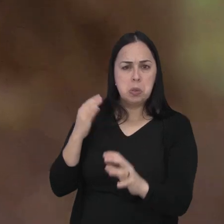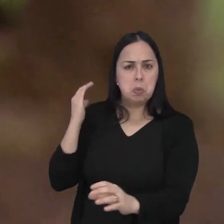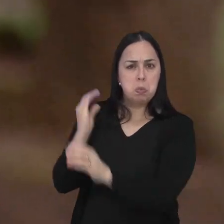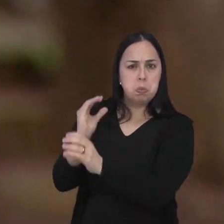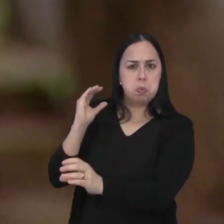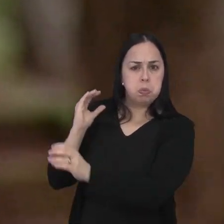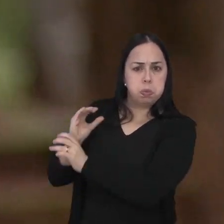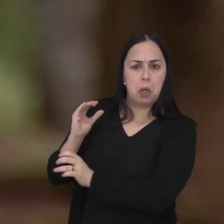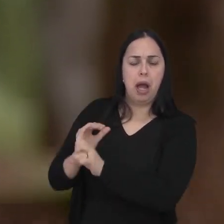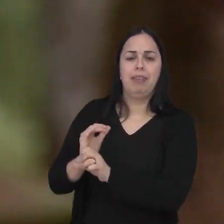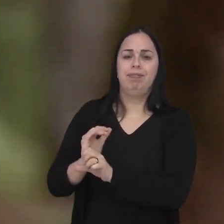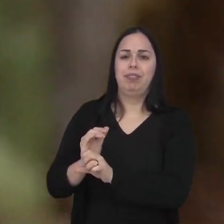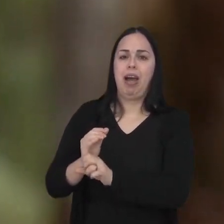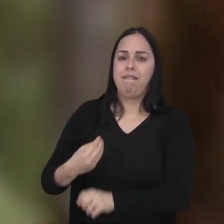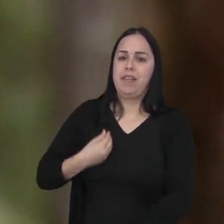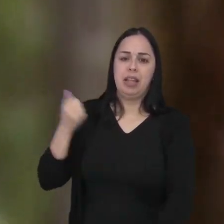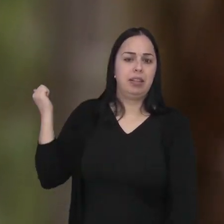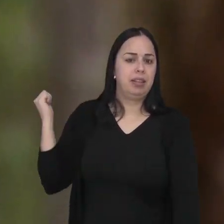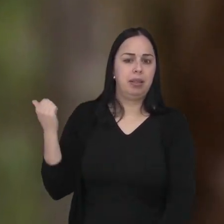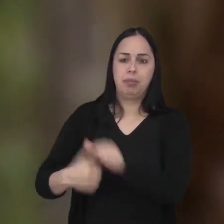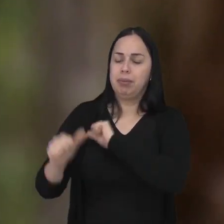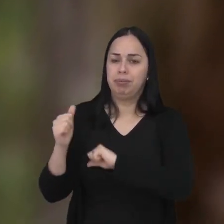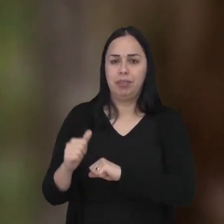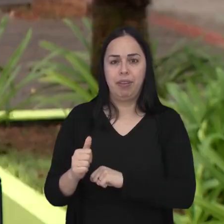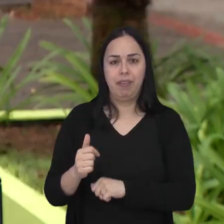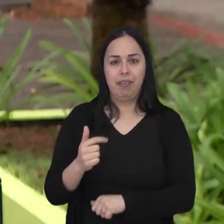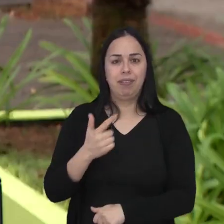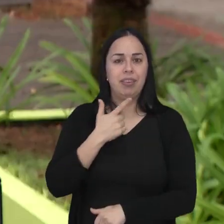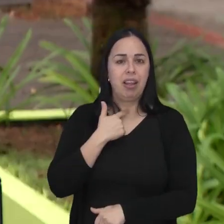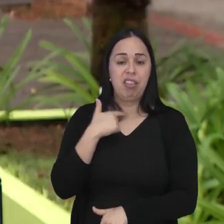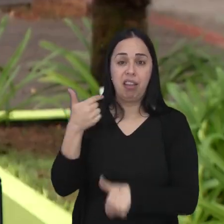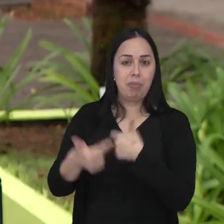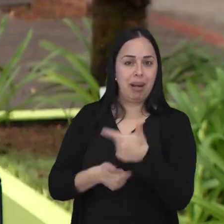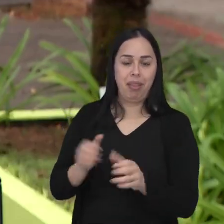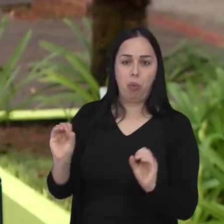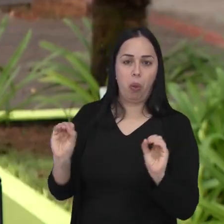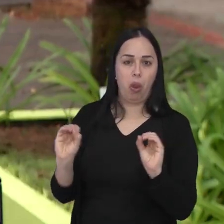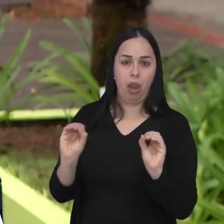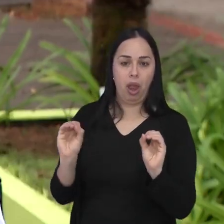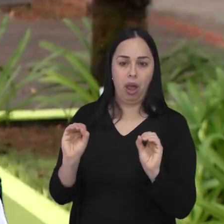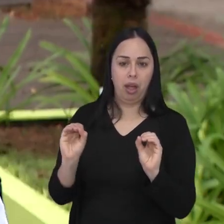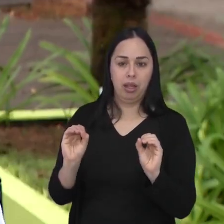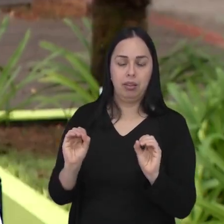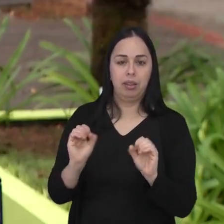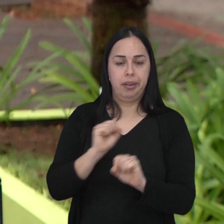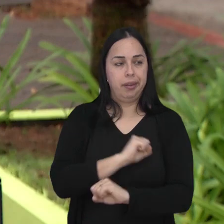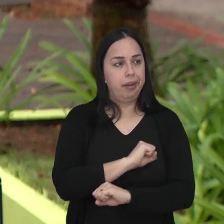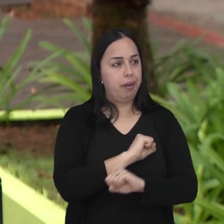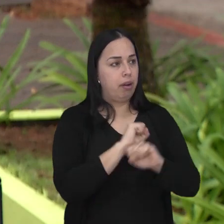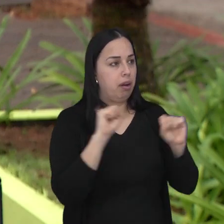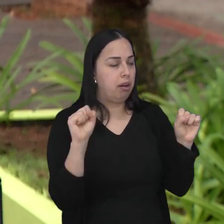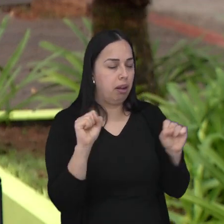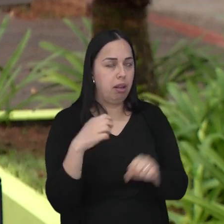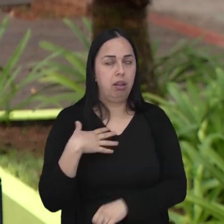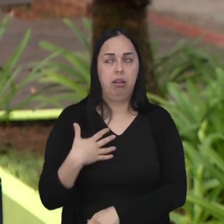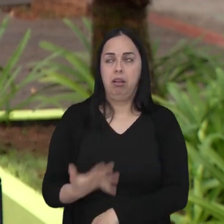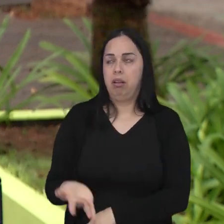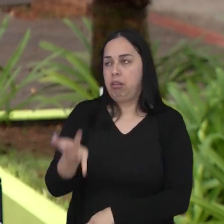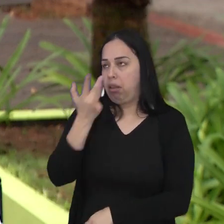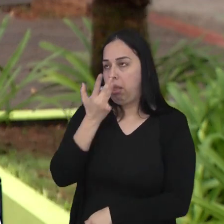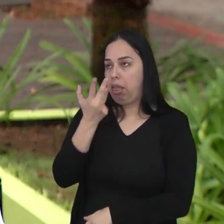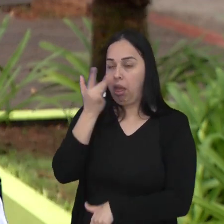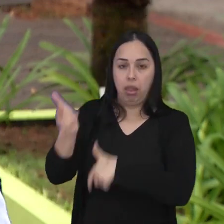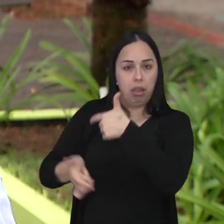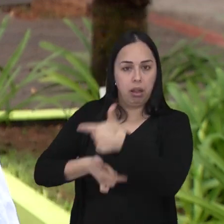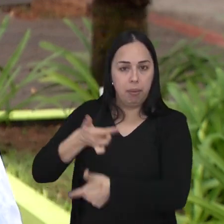falta de comunicação no trabalho transformaram a vida dela. Não tinha aquela vontade de trabalhar, né? Comum, acordava, já era